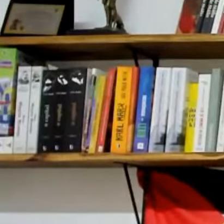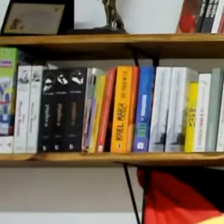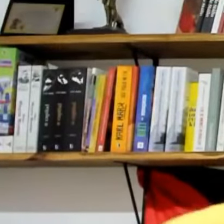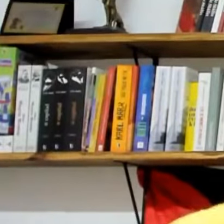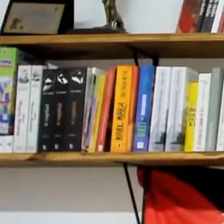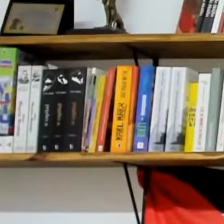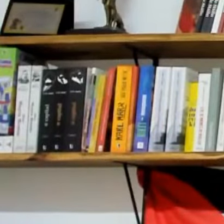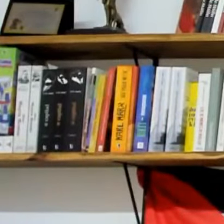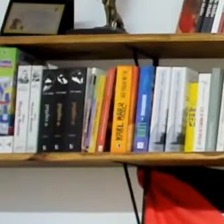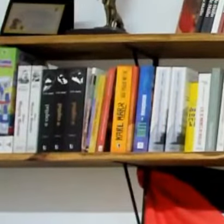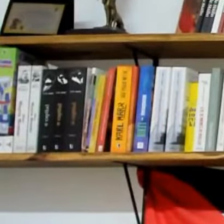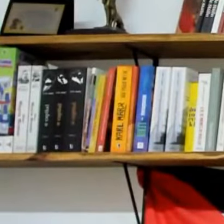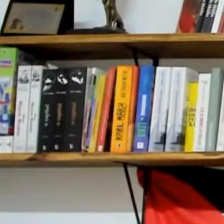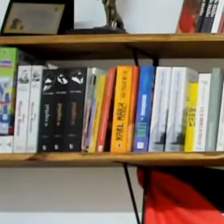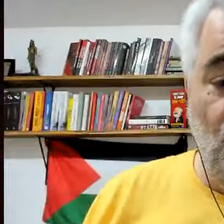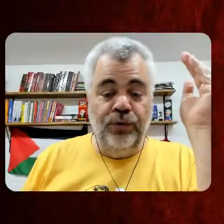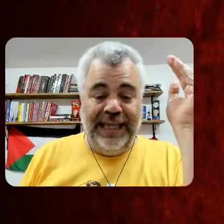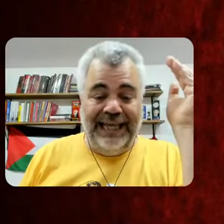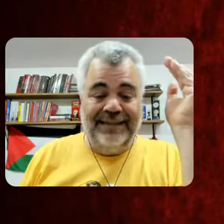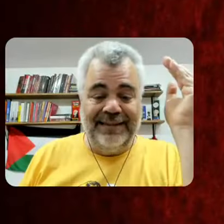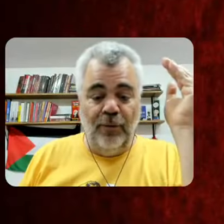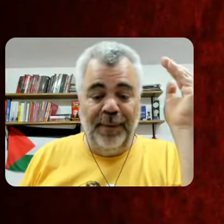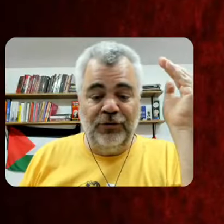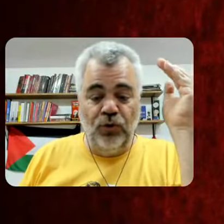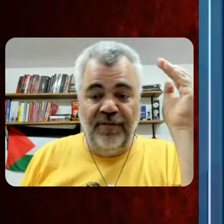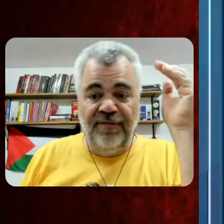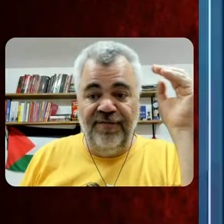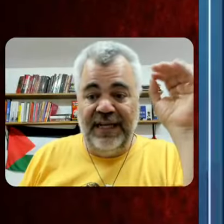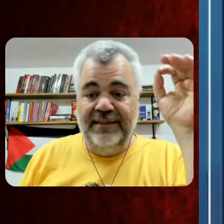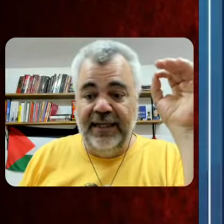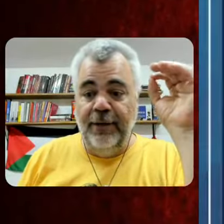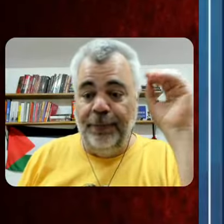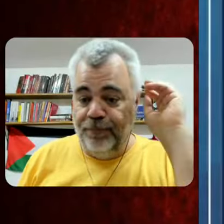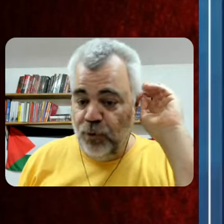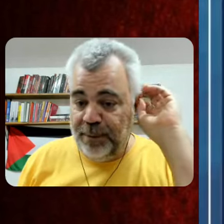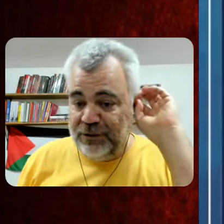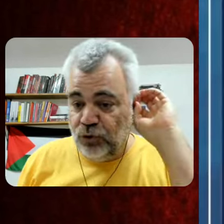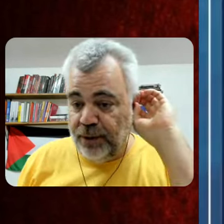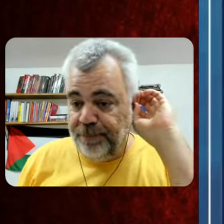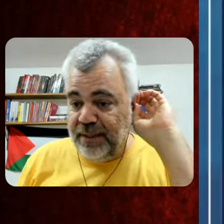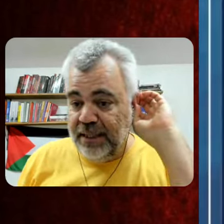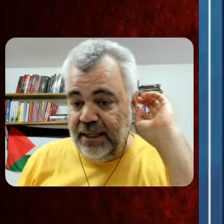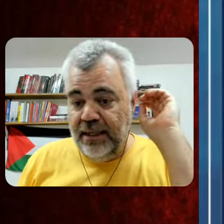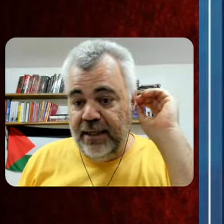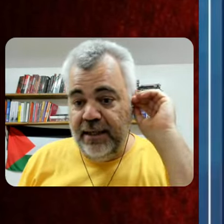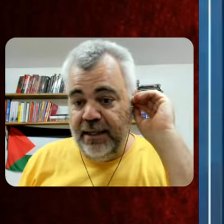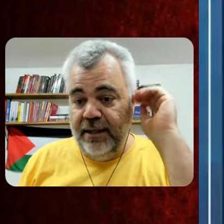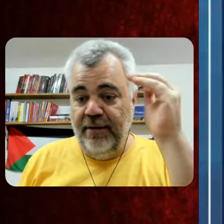são esses que estão a favor disso? Um deles é o pastor Feliciano,